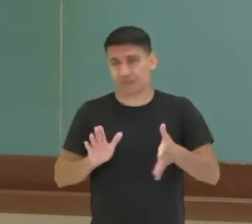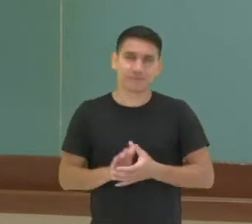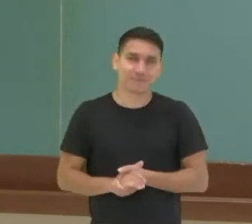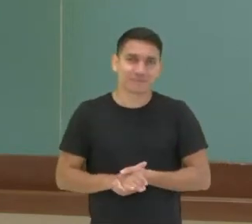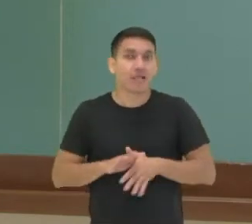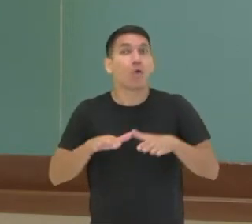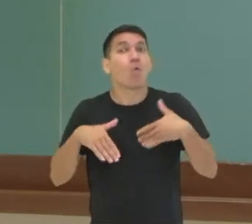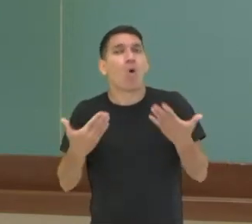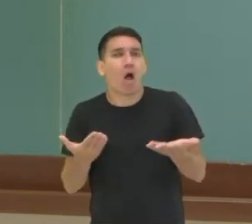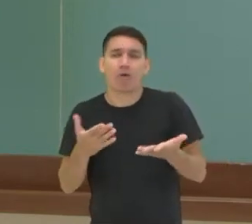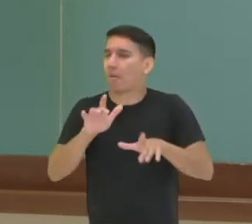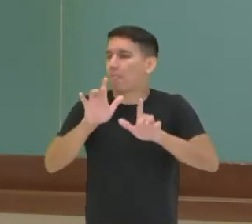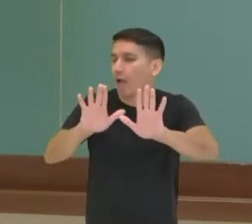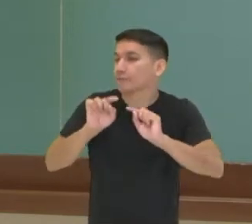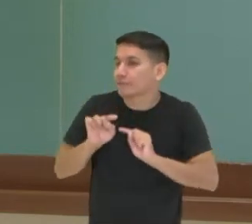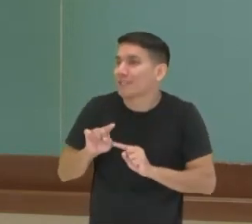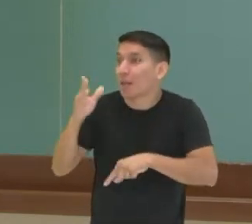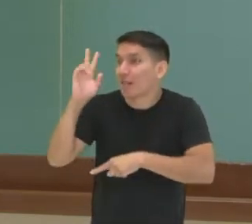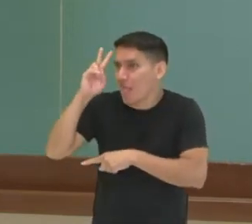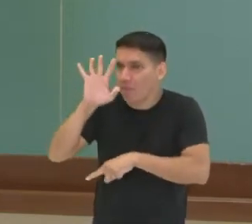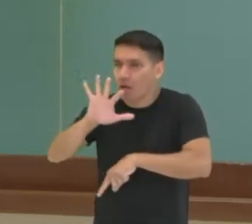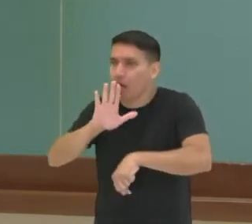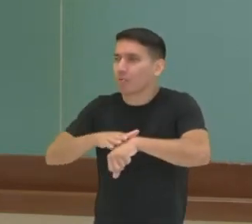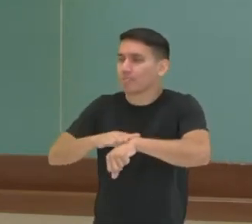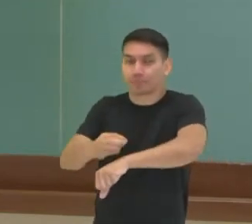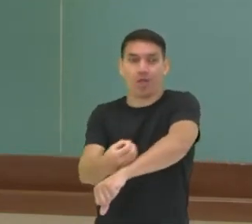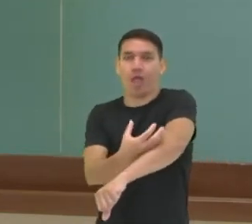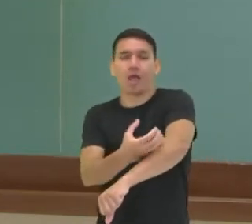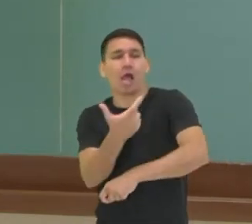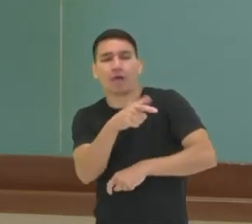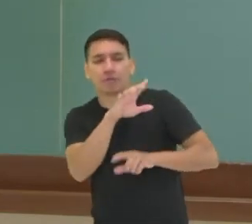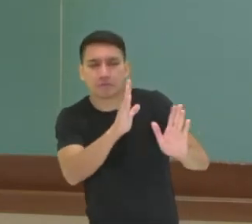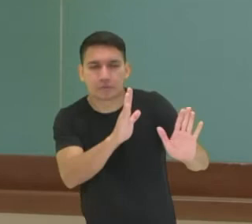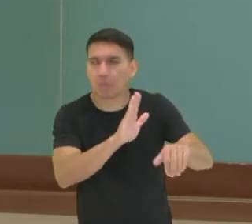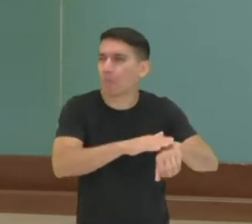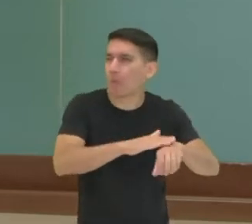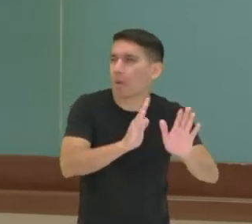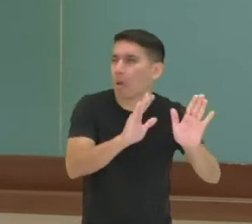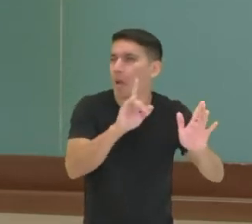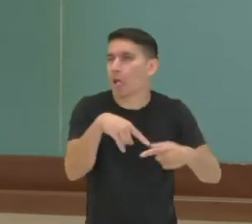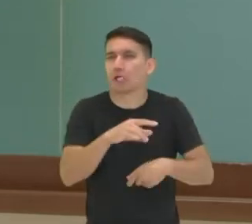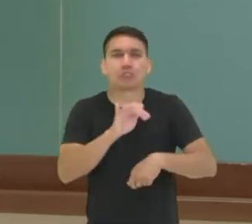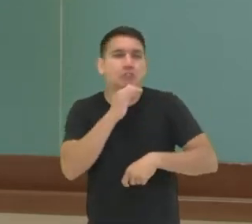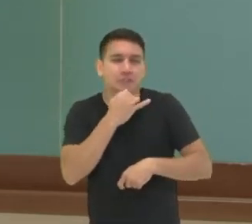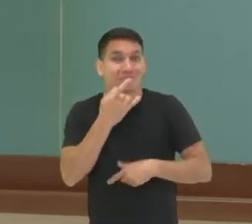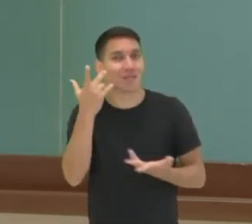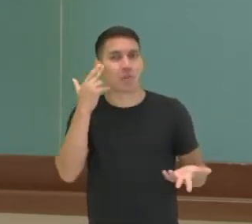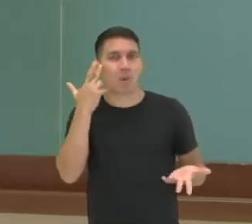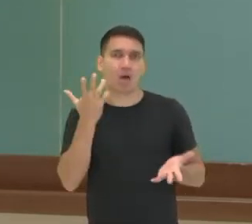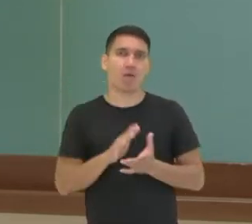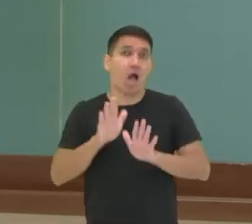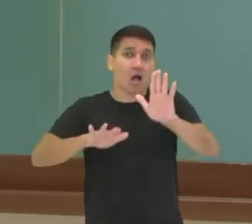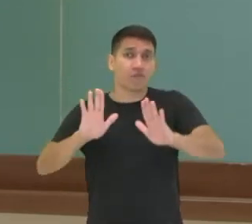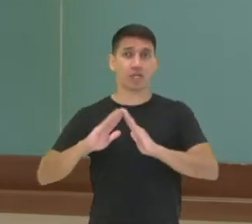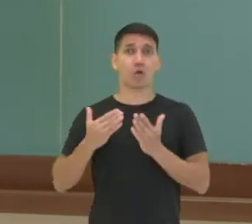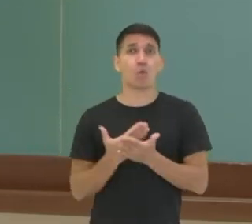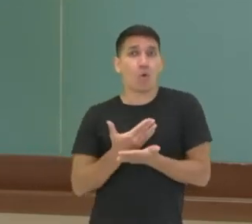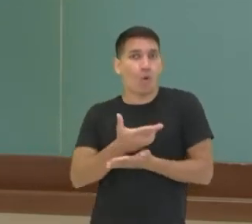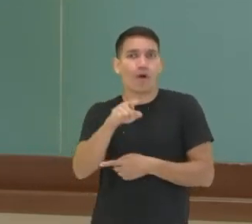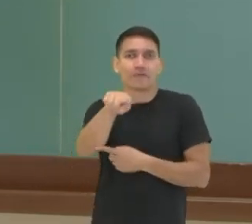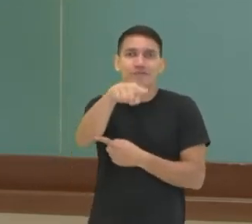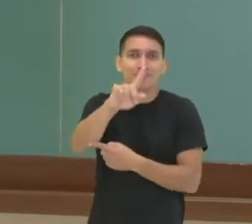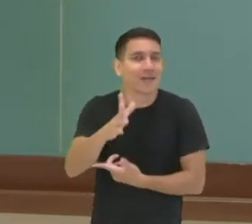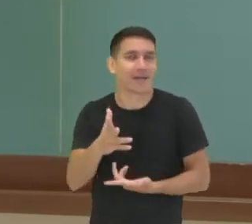tal parte foi emocionante, em outra parte foi um pouquinho triste, enfim, não é comum? Às vezes na escola,